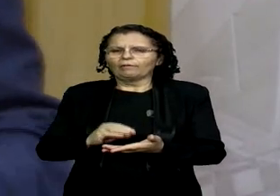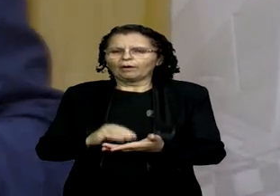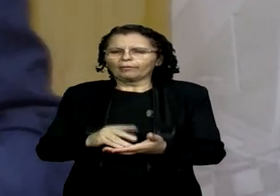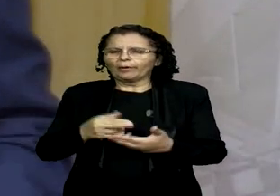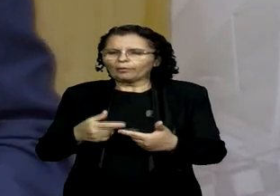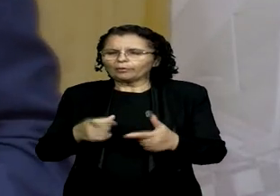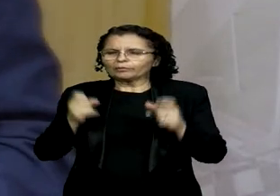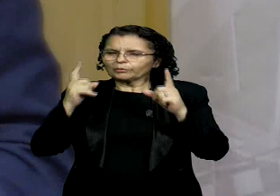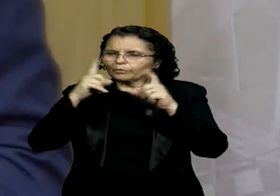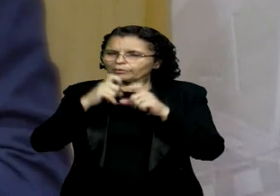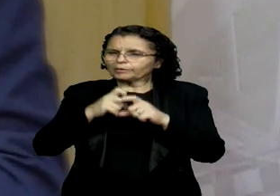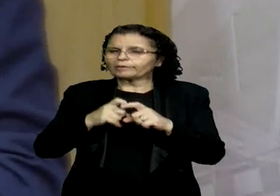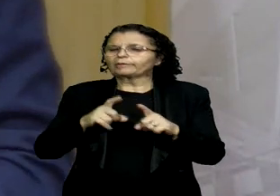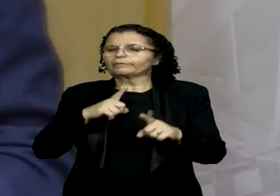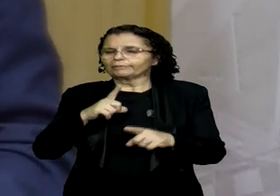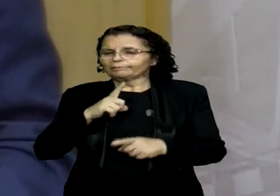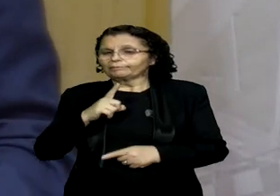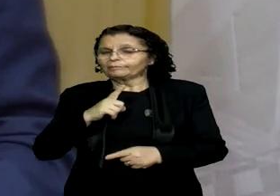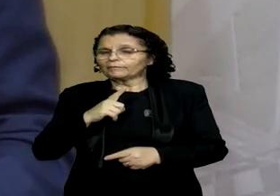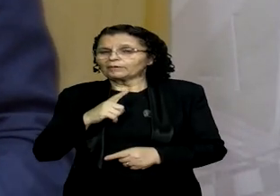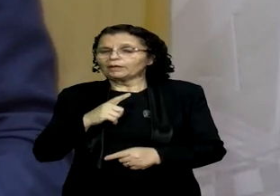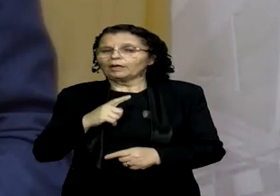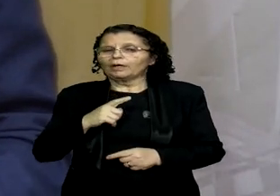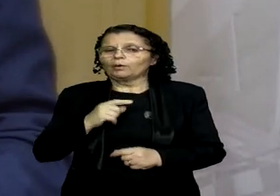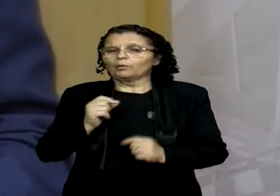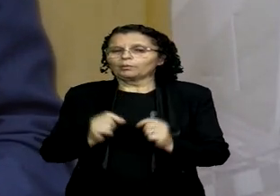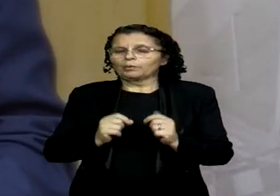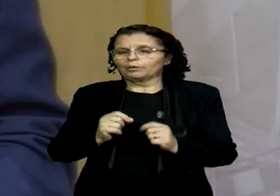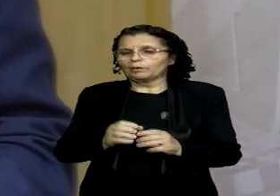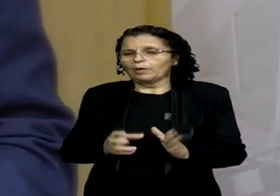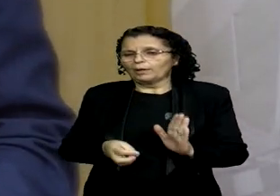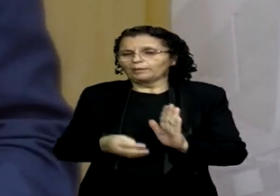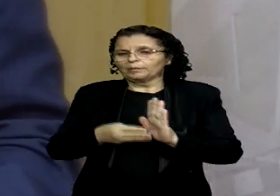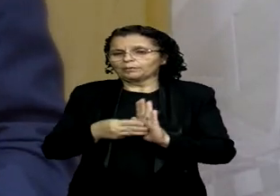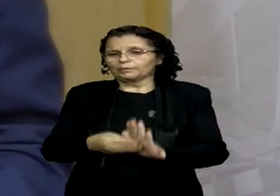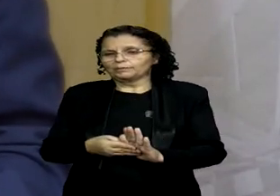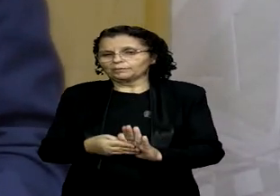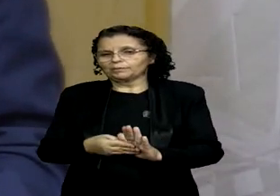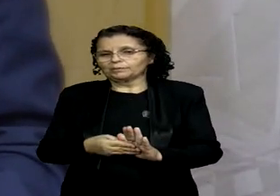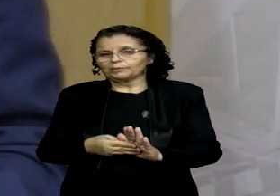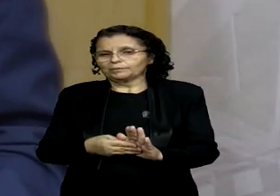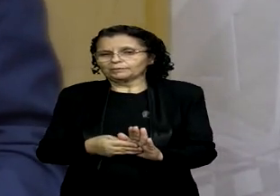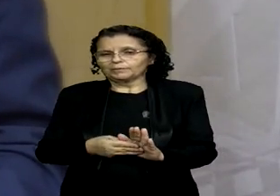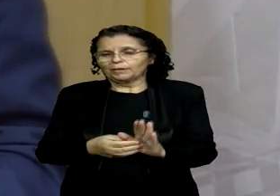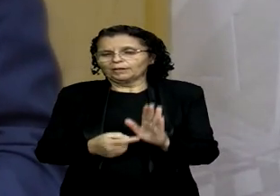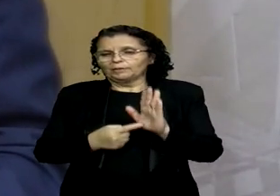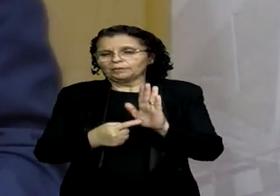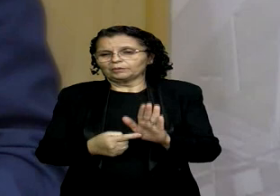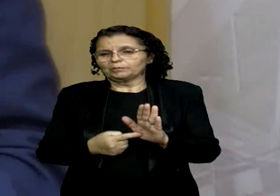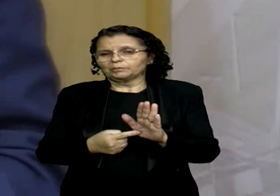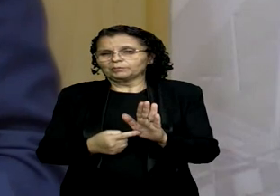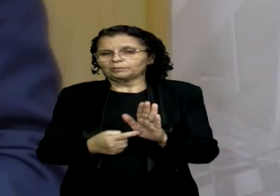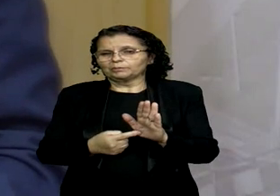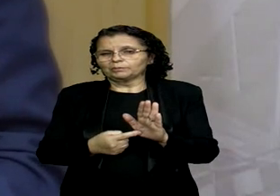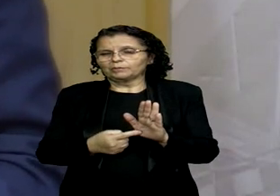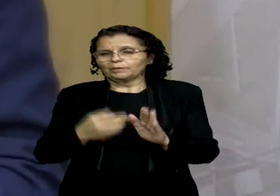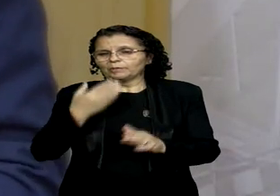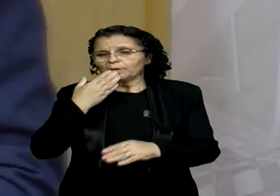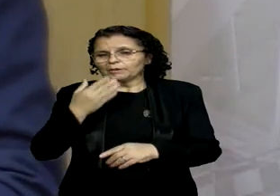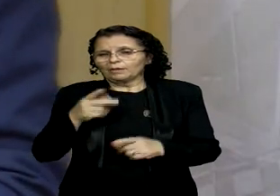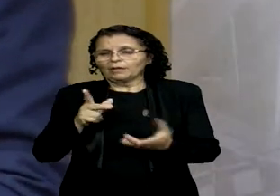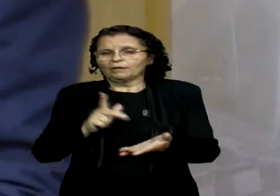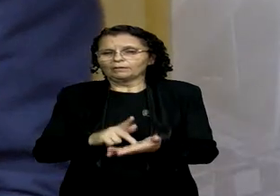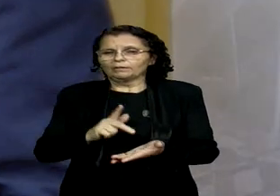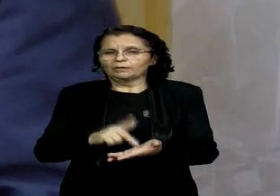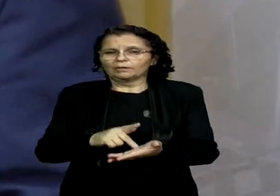algumas dificuldades. E uma dessas dificuldades é essa moção que nós estamos apresentando, uma moção de apelo, na